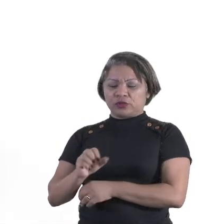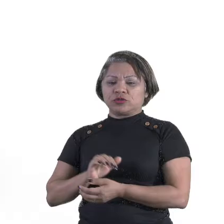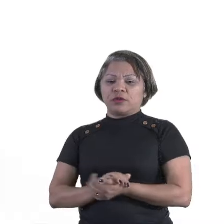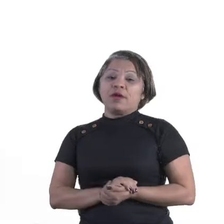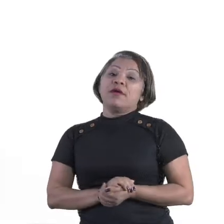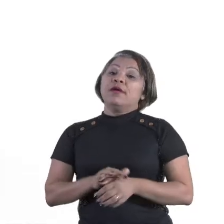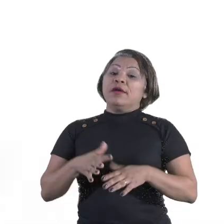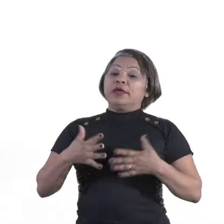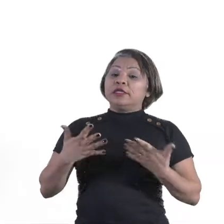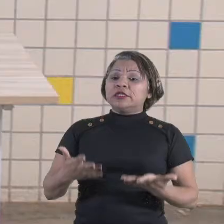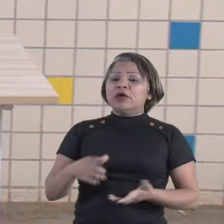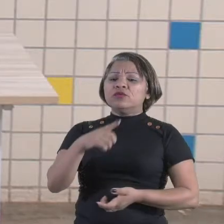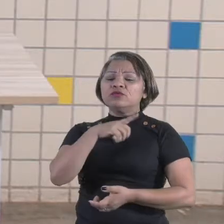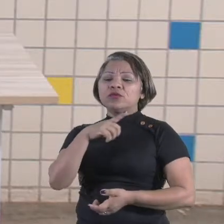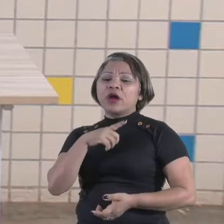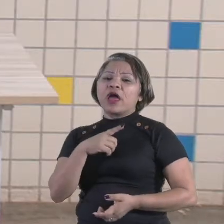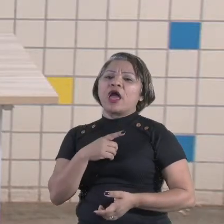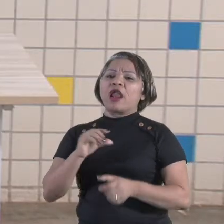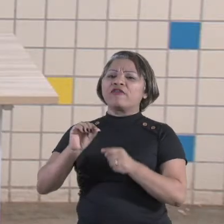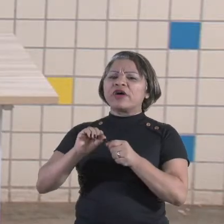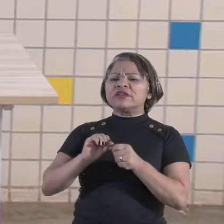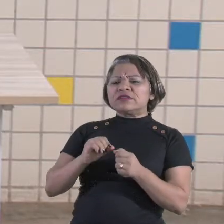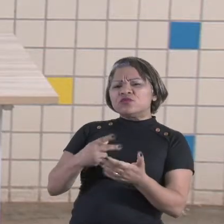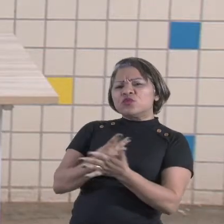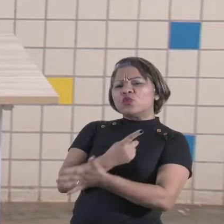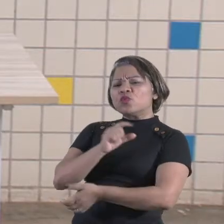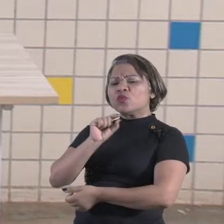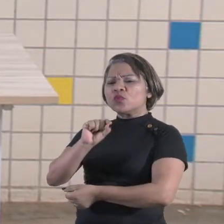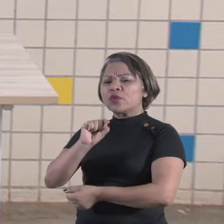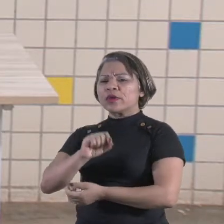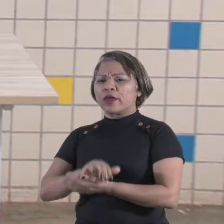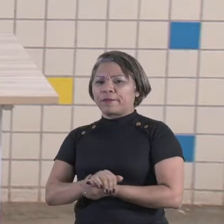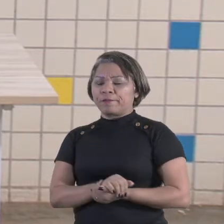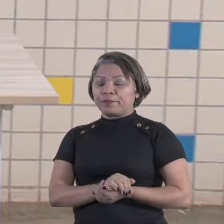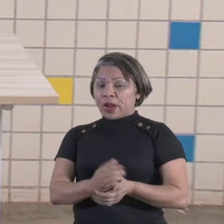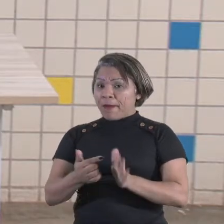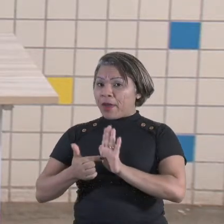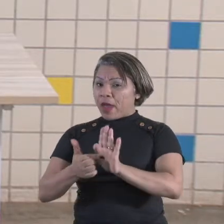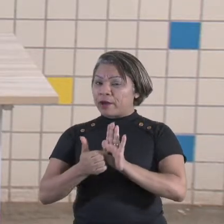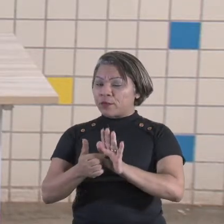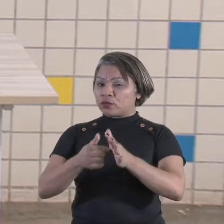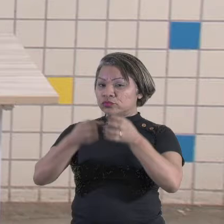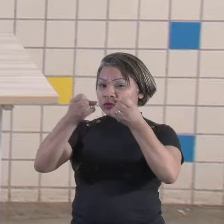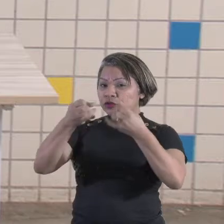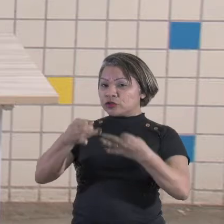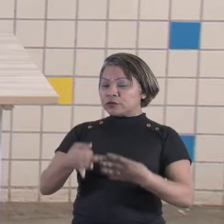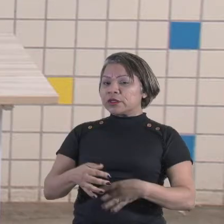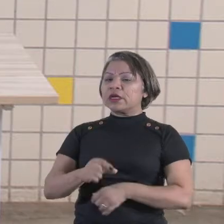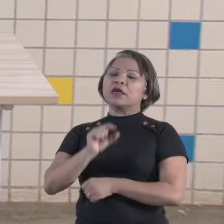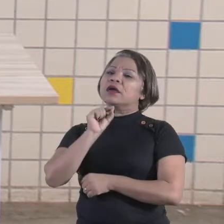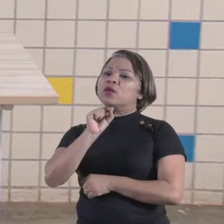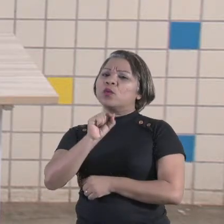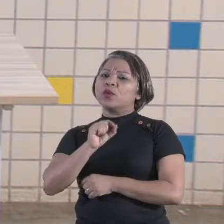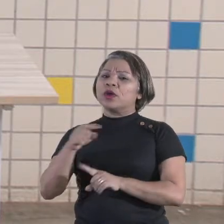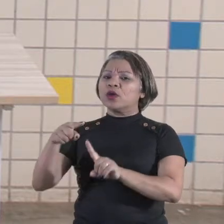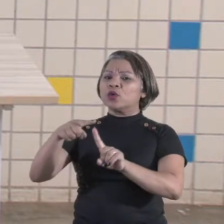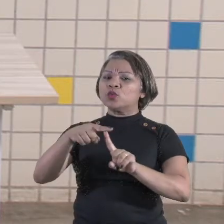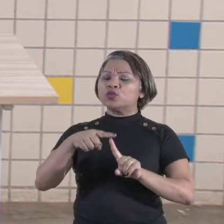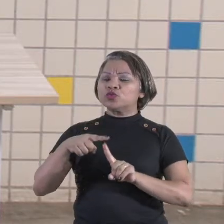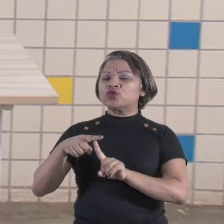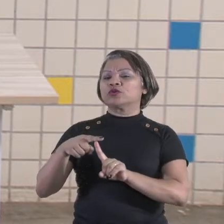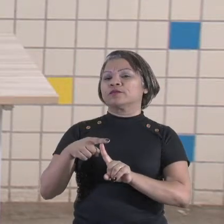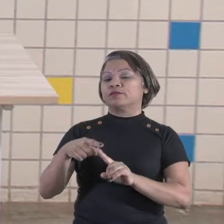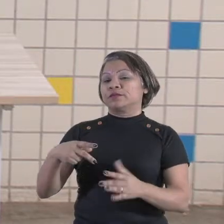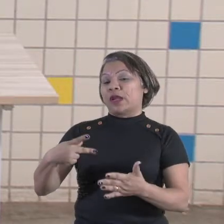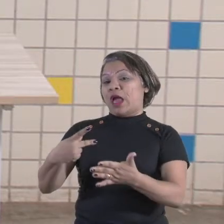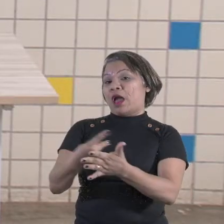nas fazendas. Um caso que pode ser utilizado para explicar esse tipo de fuga foi o que ocorreu no